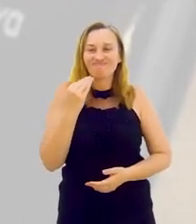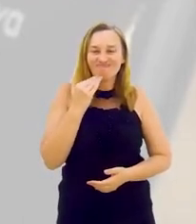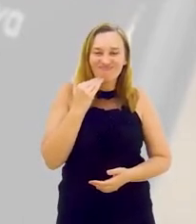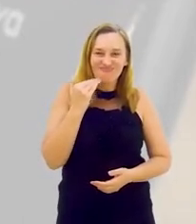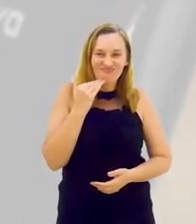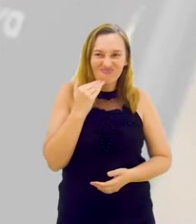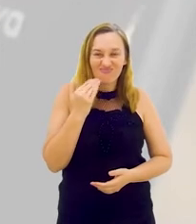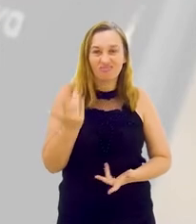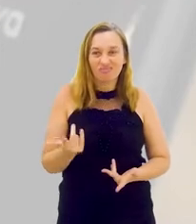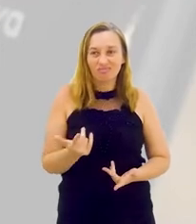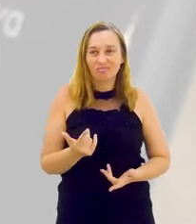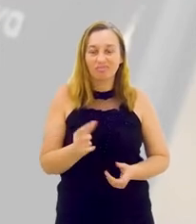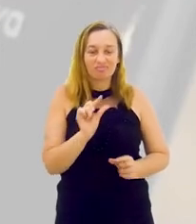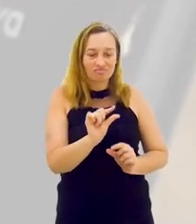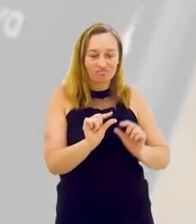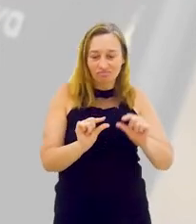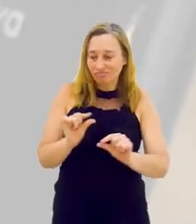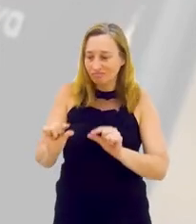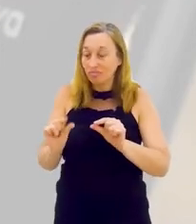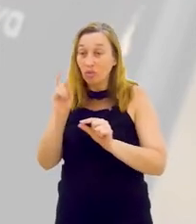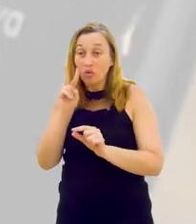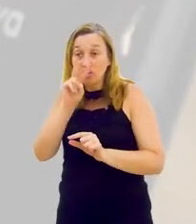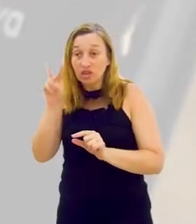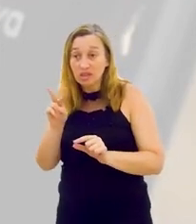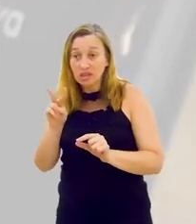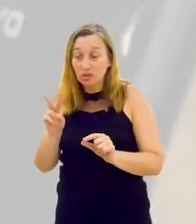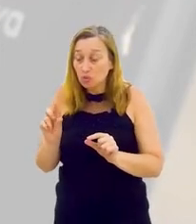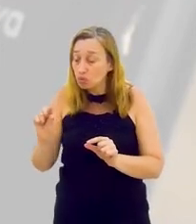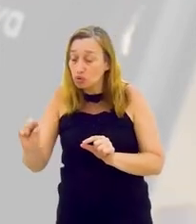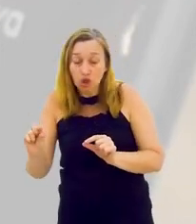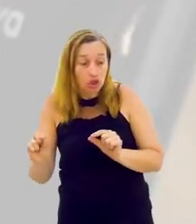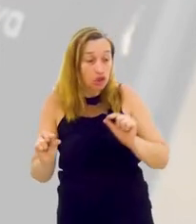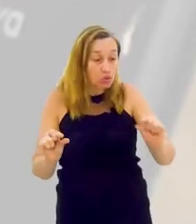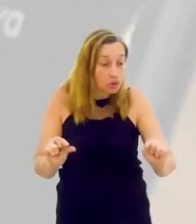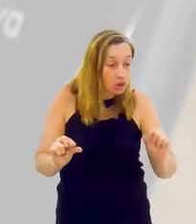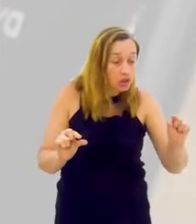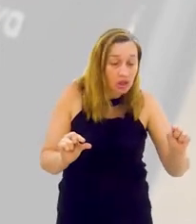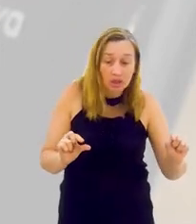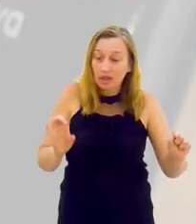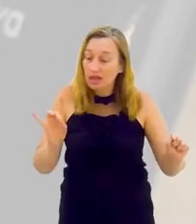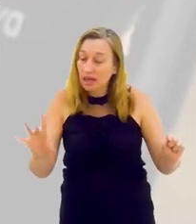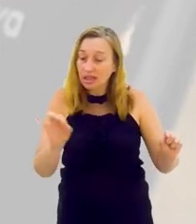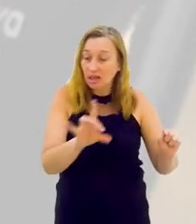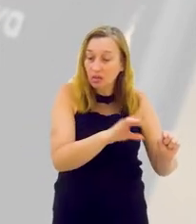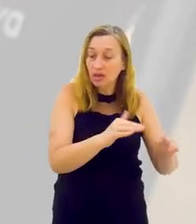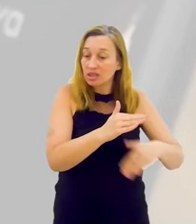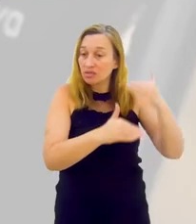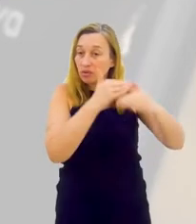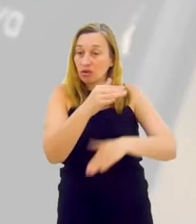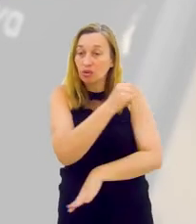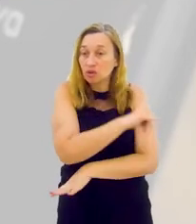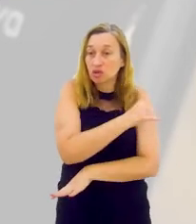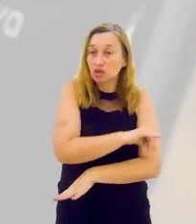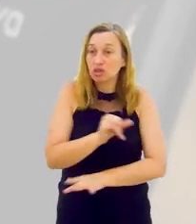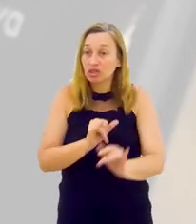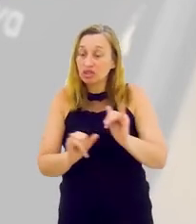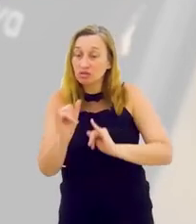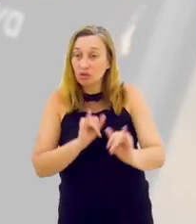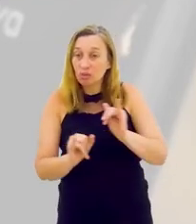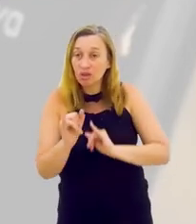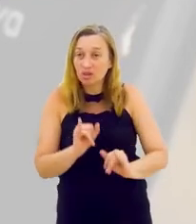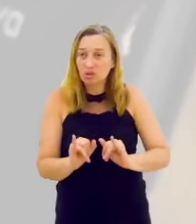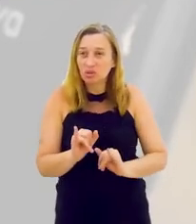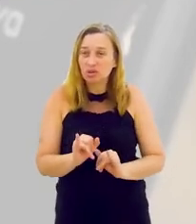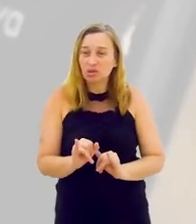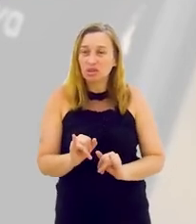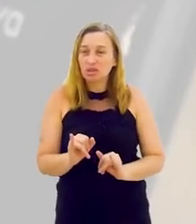pedaço e acha que o pedaço... A partir de uma visão comum, que todo mundo quer desenvolver o Rio de Janeiro, e você tem as informações